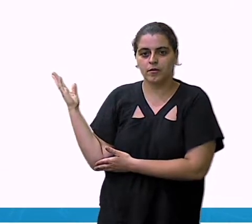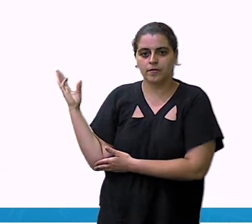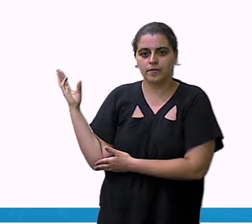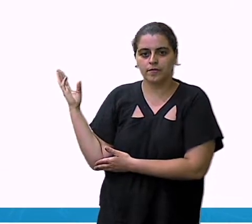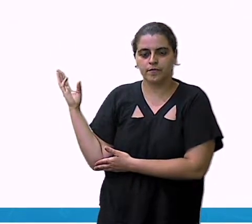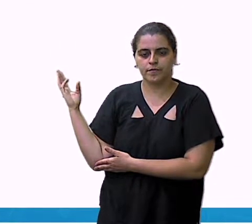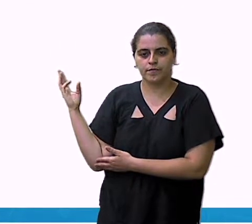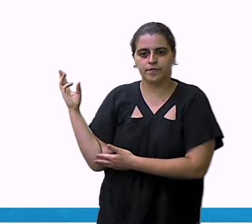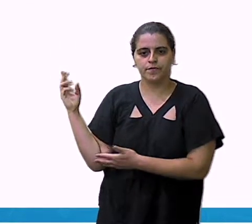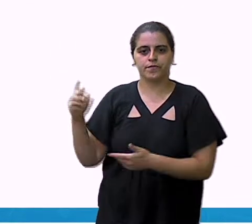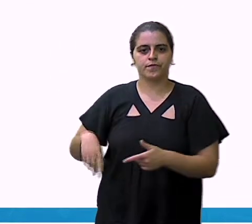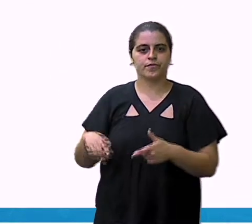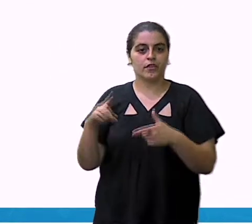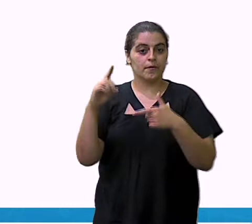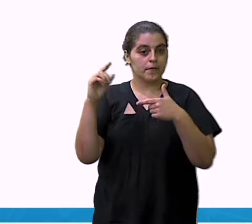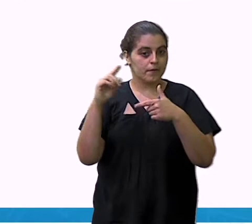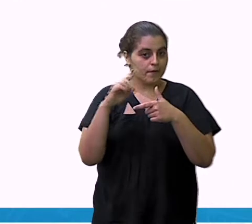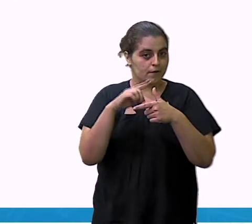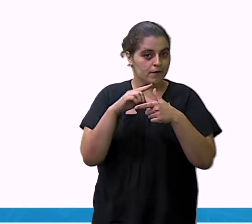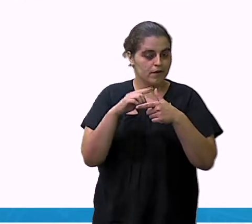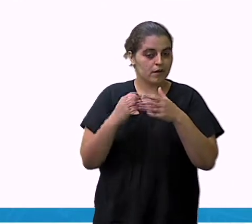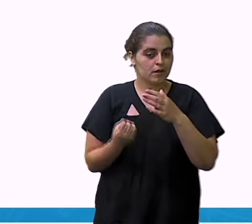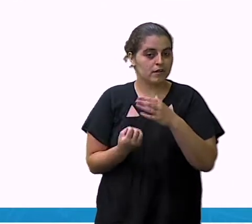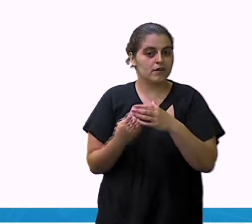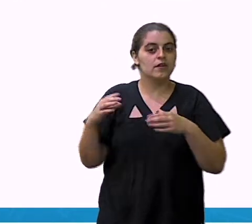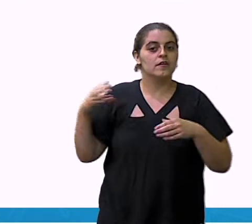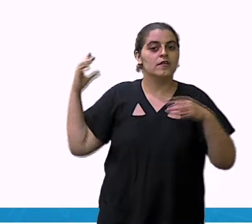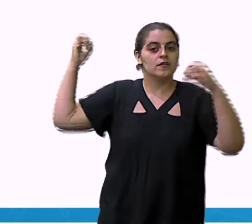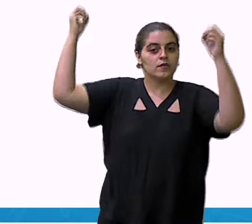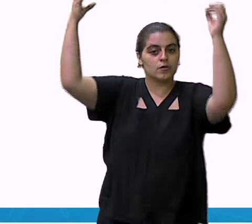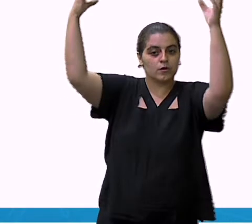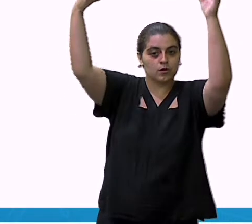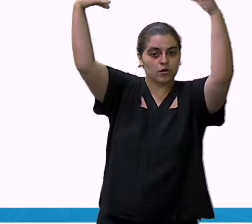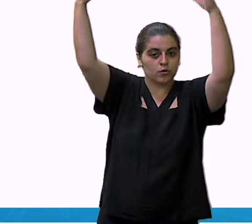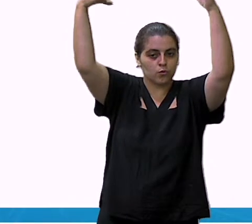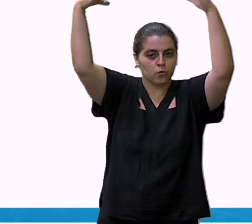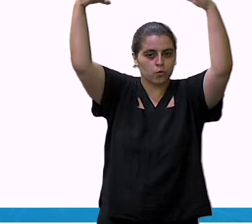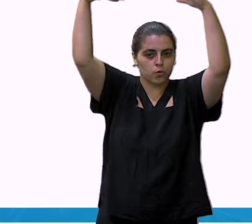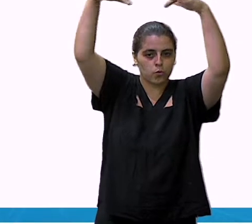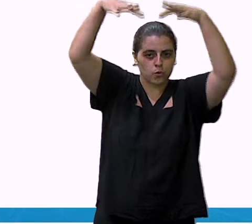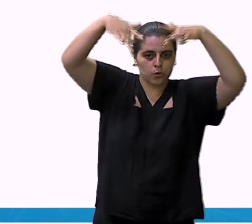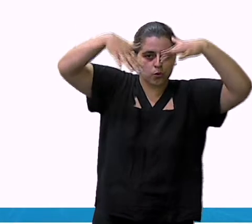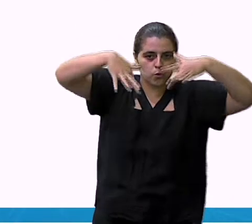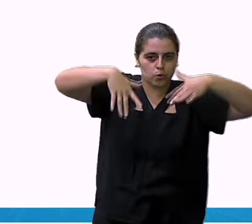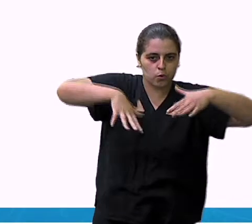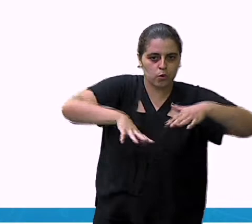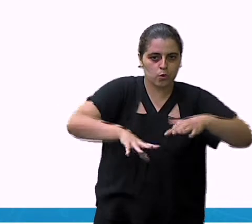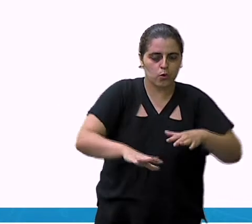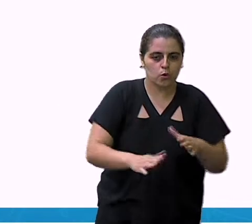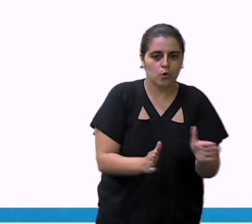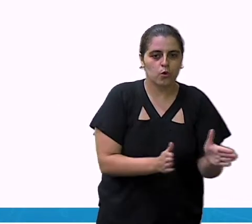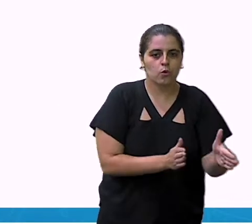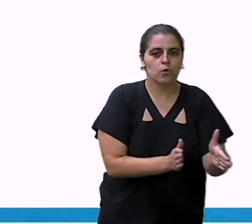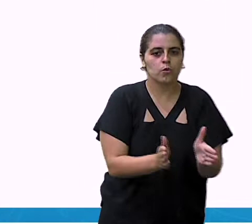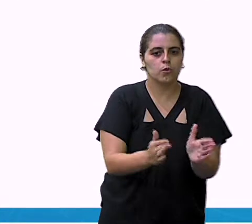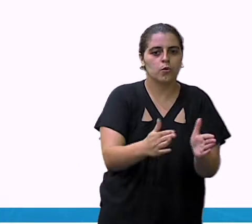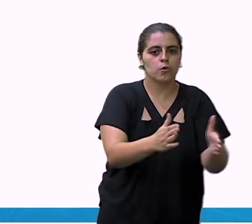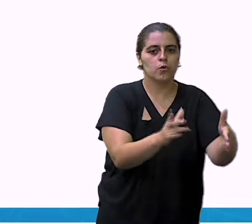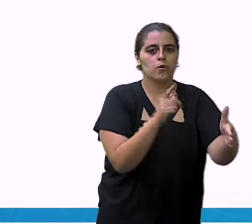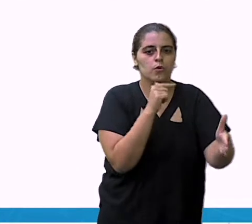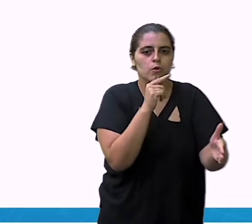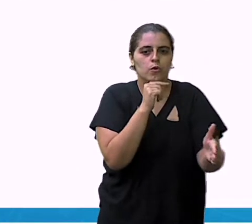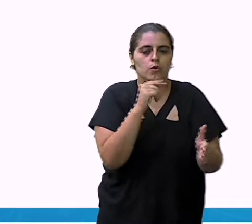de nascente de um rio. Os motivos pelo qual ele passa a